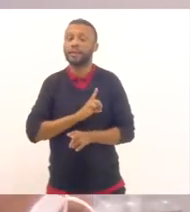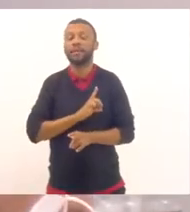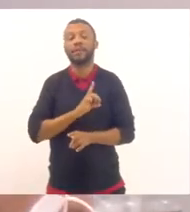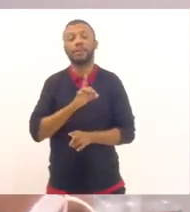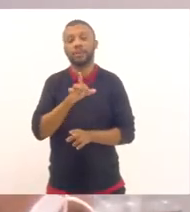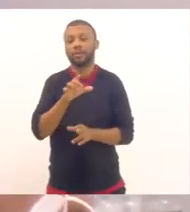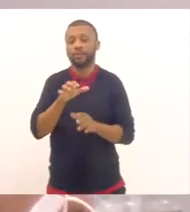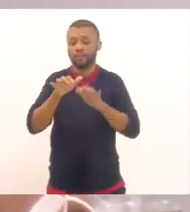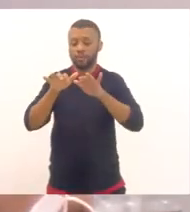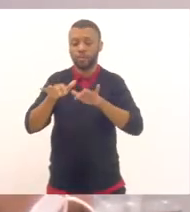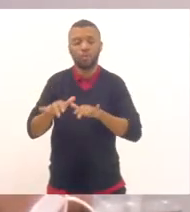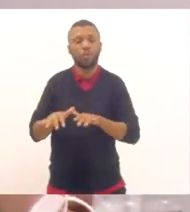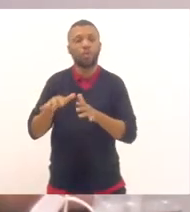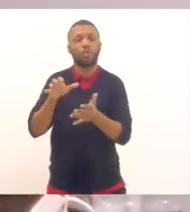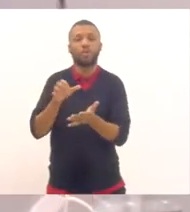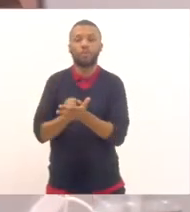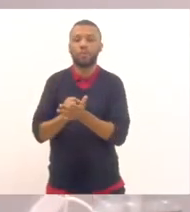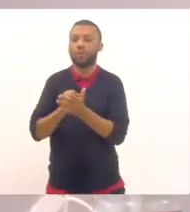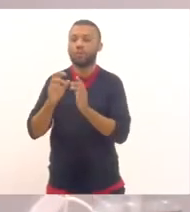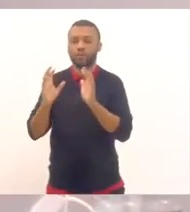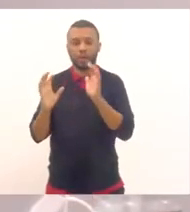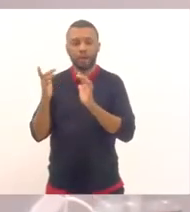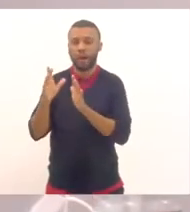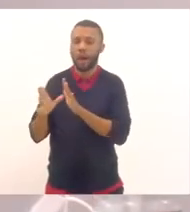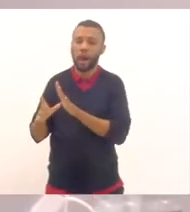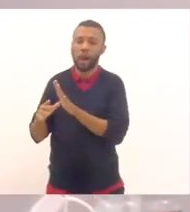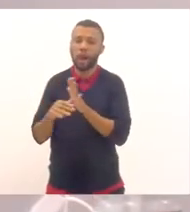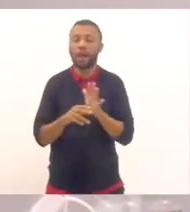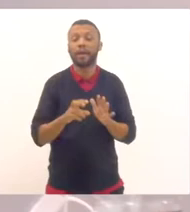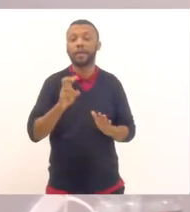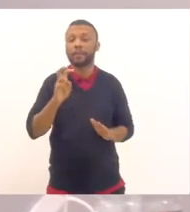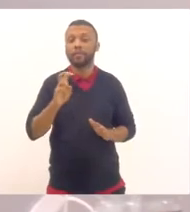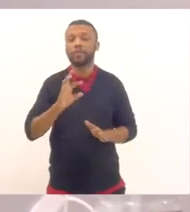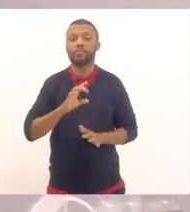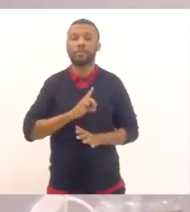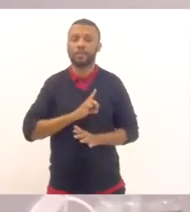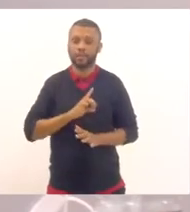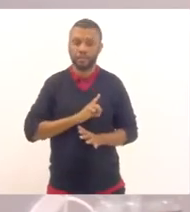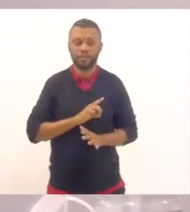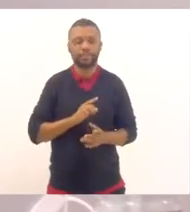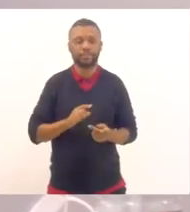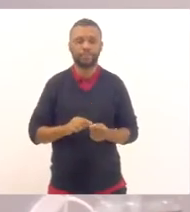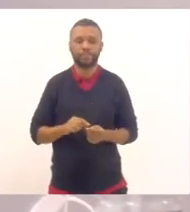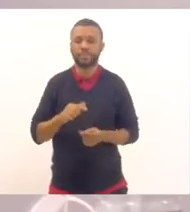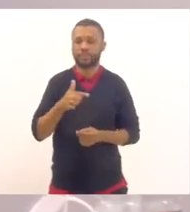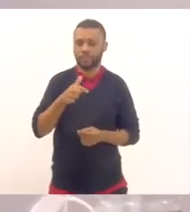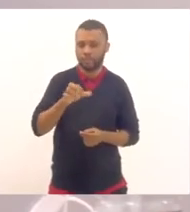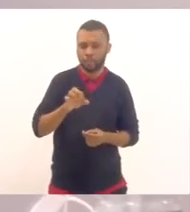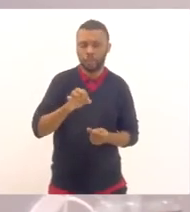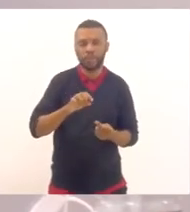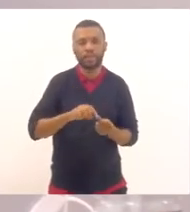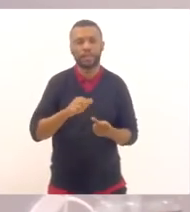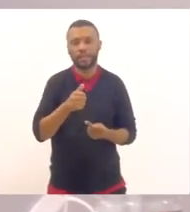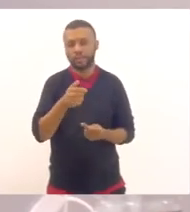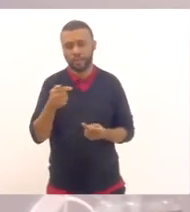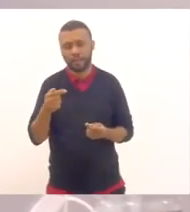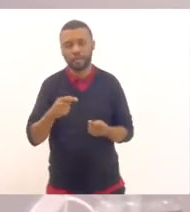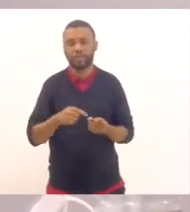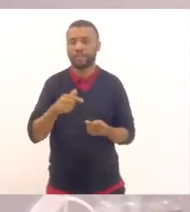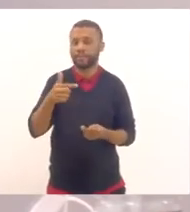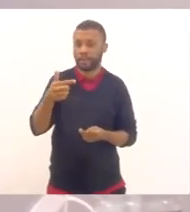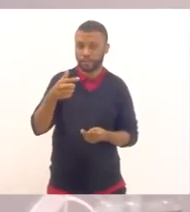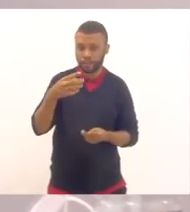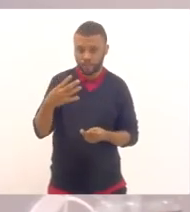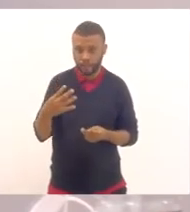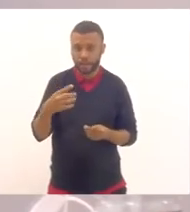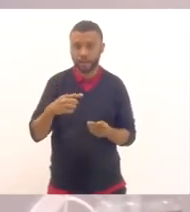fariam o registro das ocorrências cinco delegacias vigésima nona décima sétima vigésima quarta com a 12ª